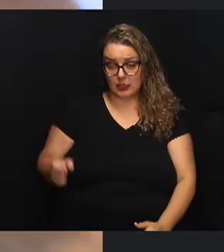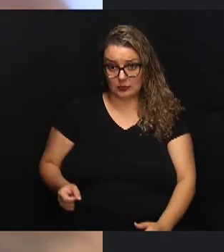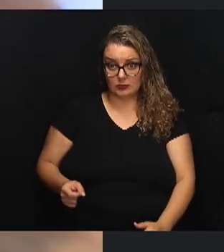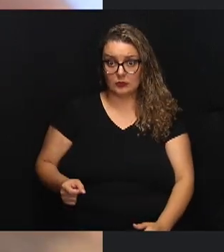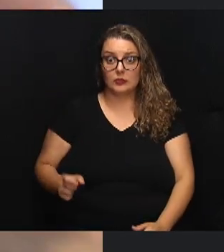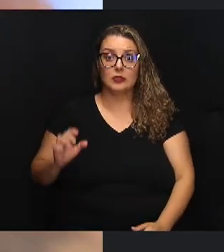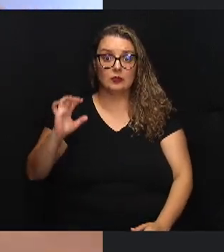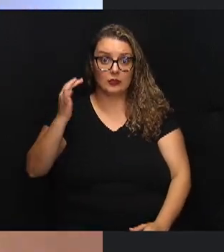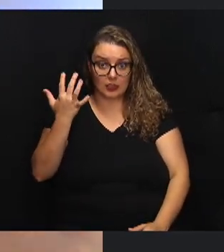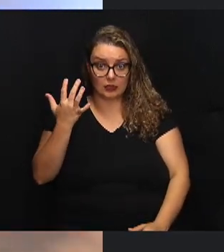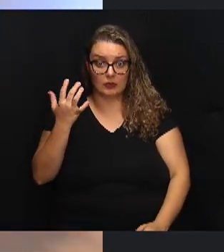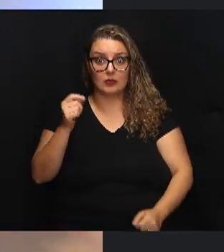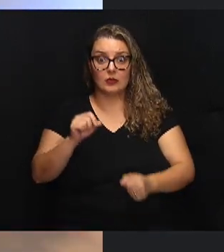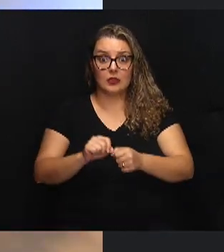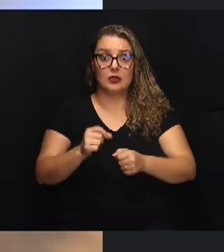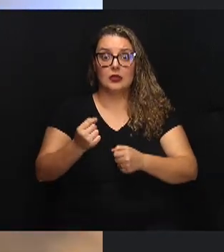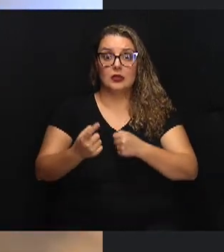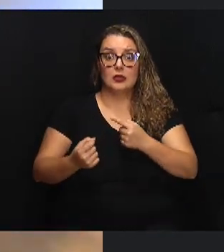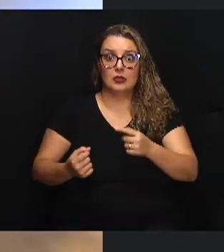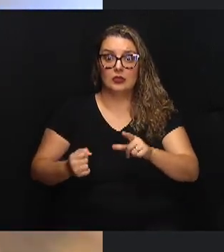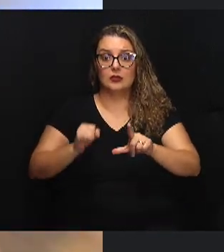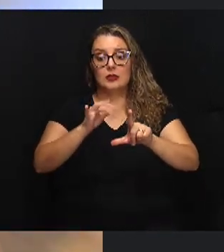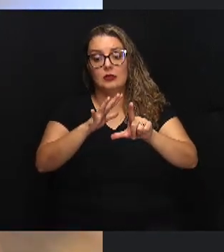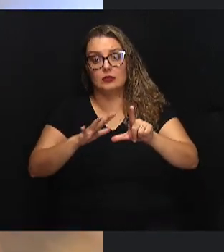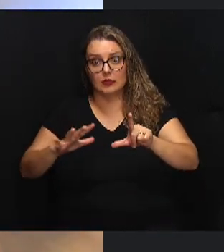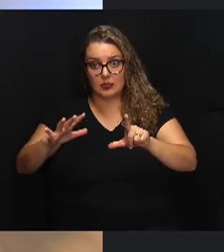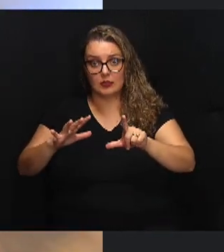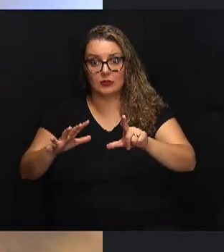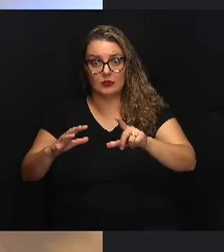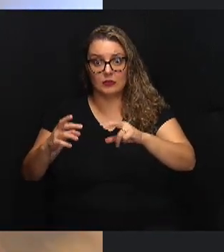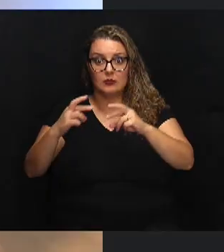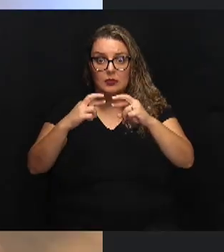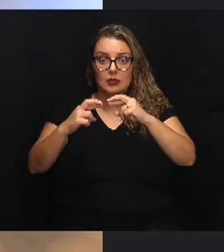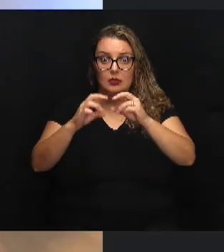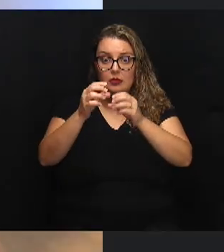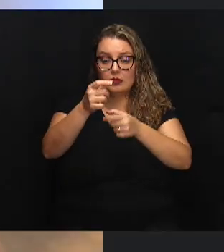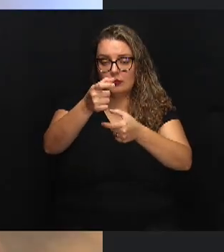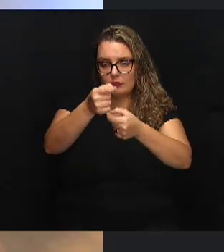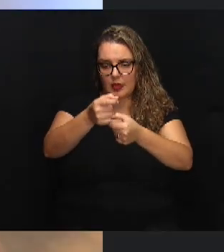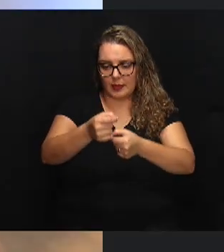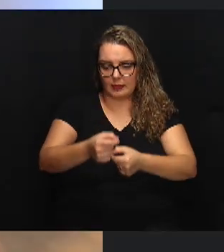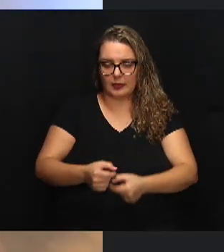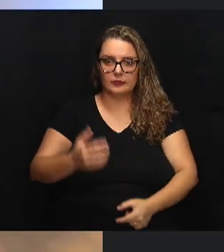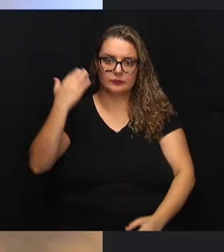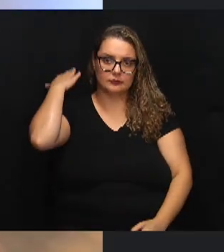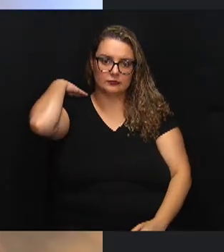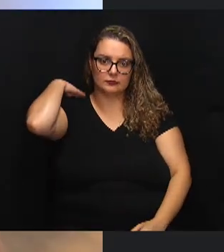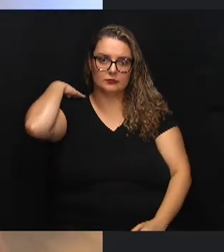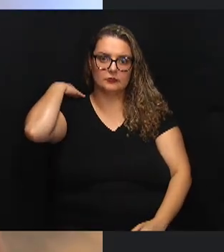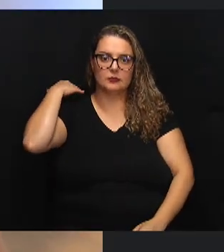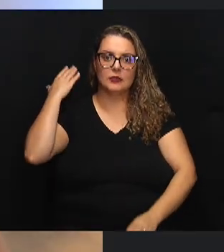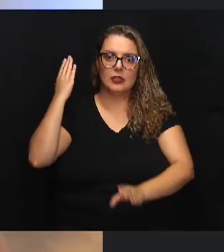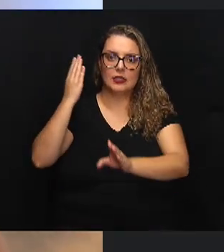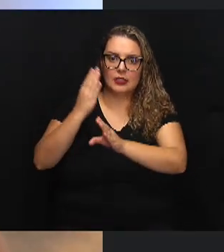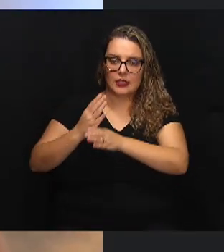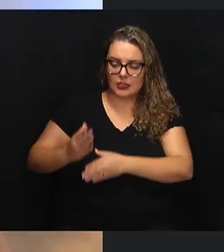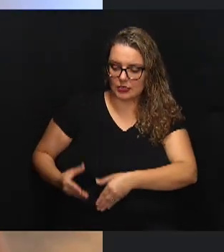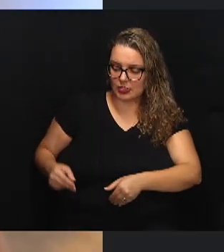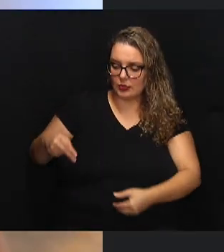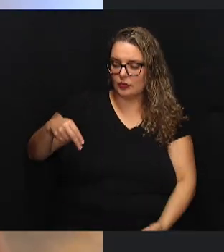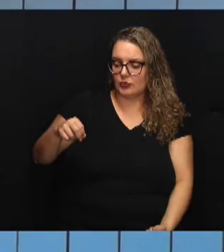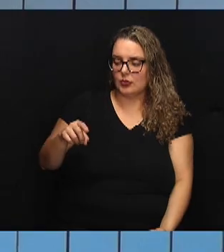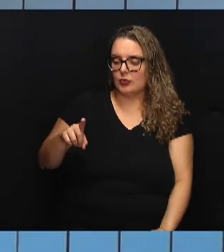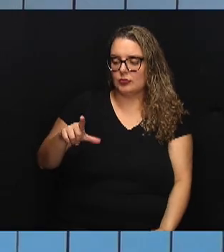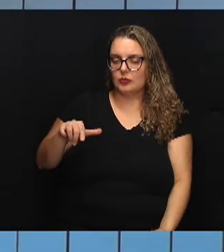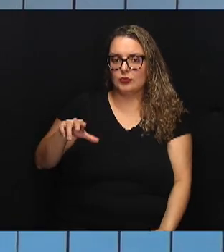desses pacientes fazerem algum exame de imagem para avaliar a coluna e ter um achado de um nódulo no pâncreas. Eu